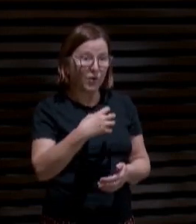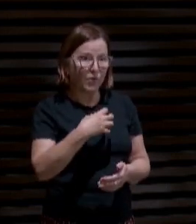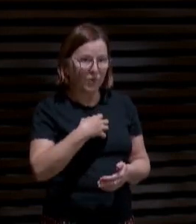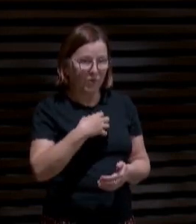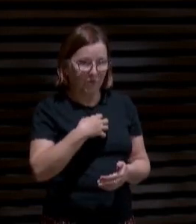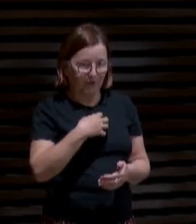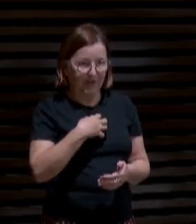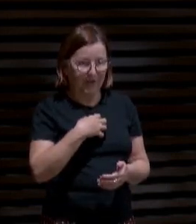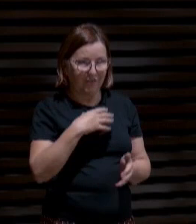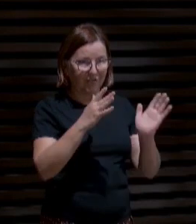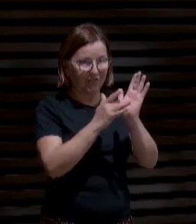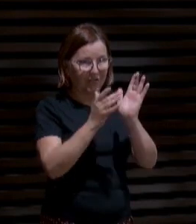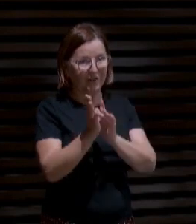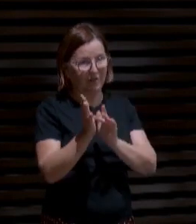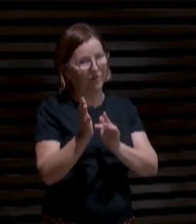de morrer.